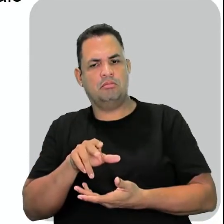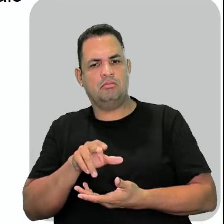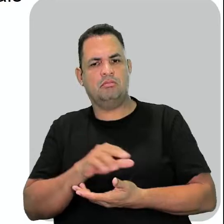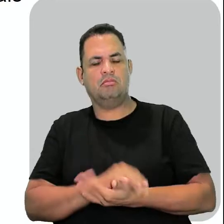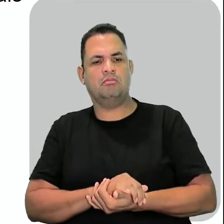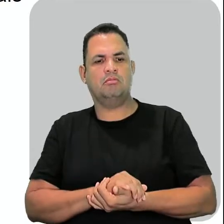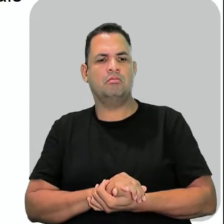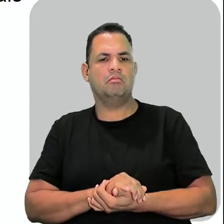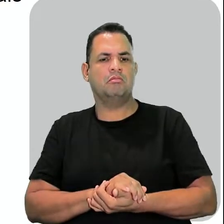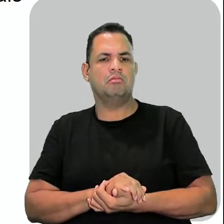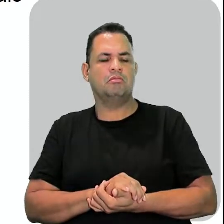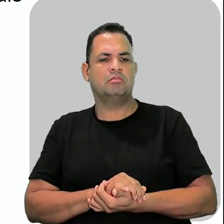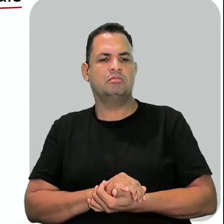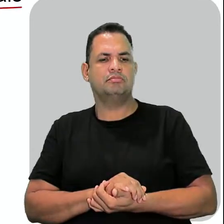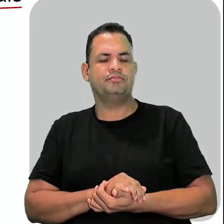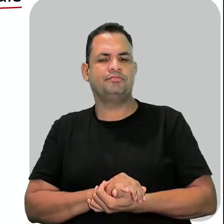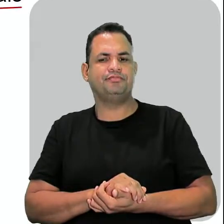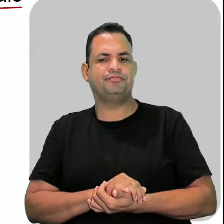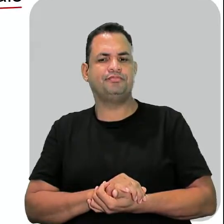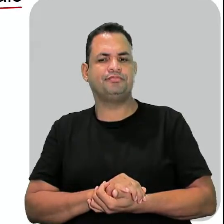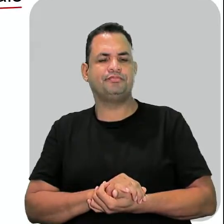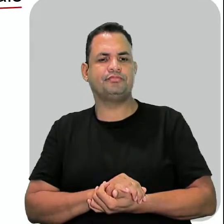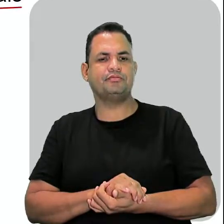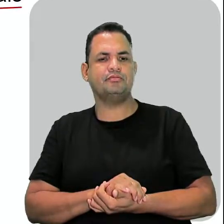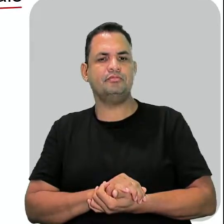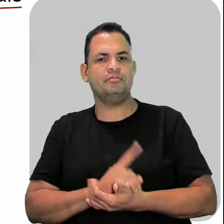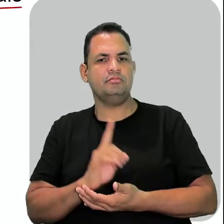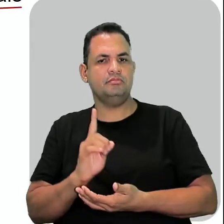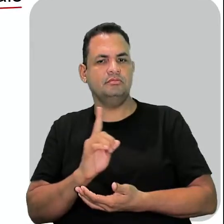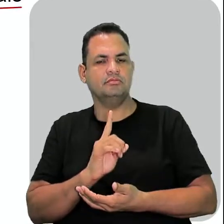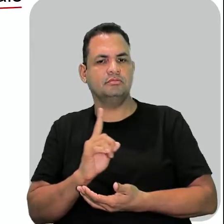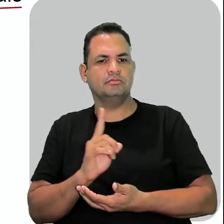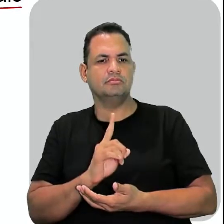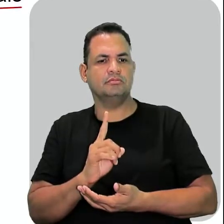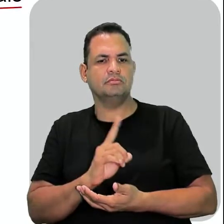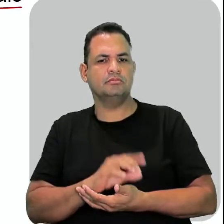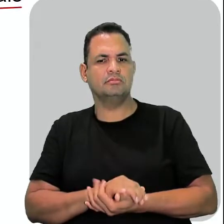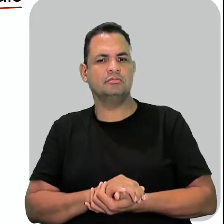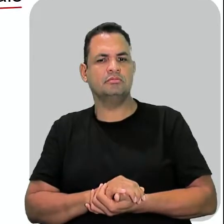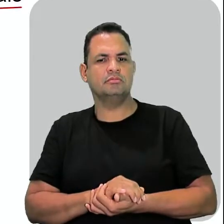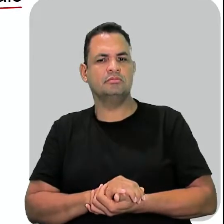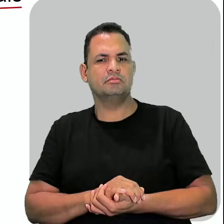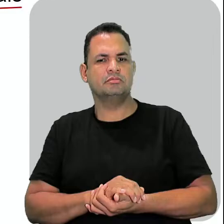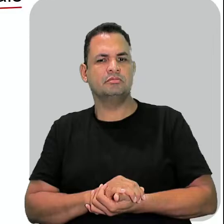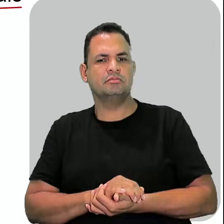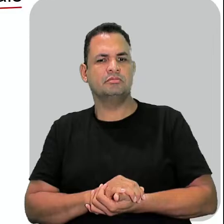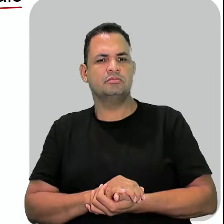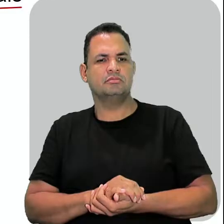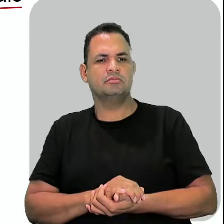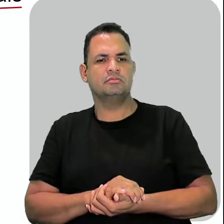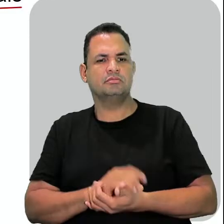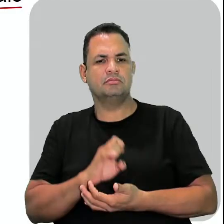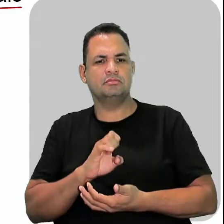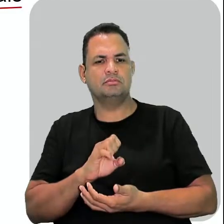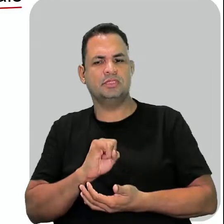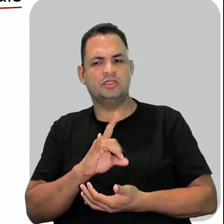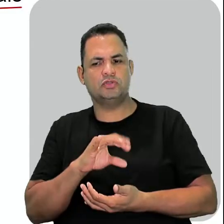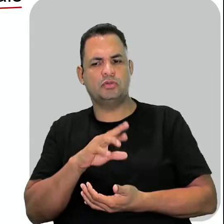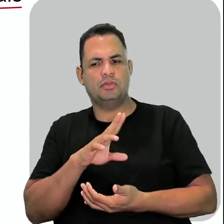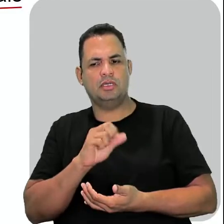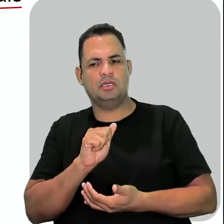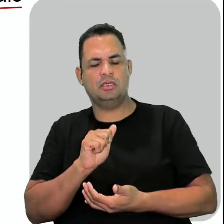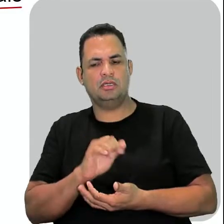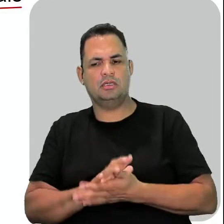ligação, e ligantes diferentes. Não, isso aqui, ó, é para isomeria